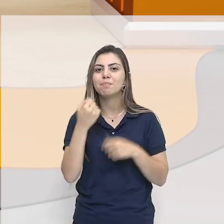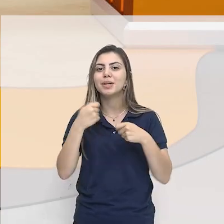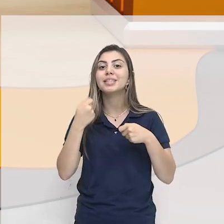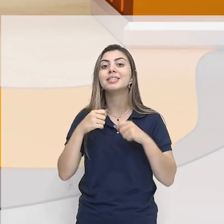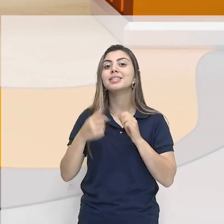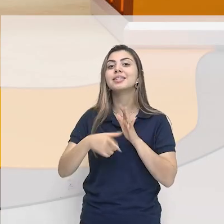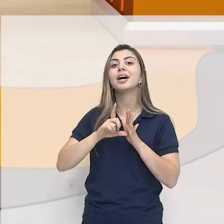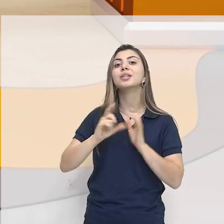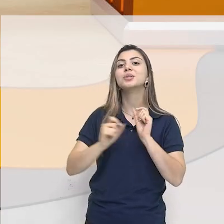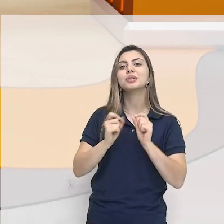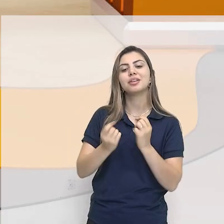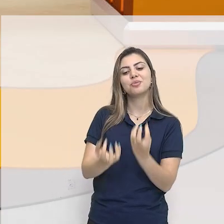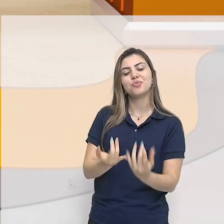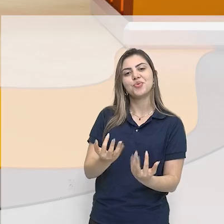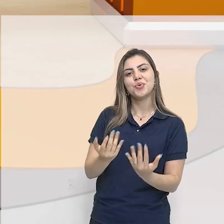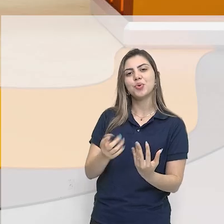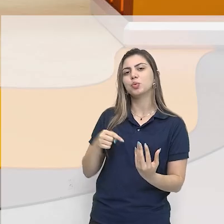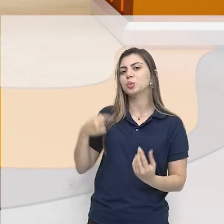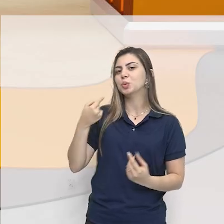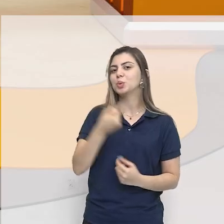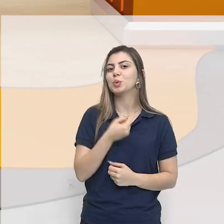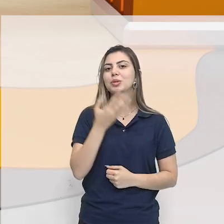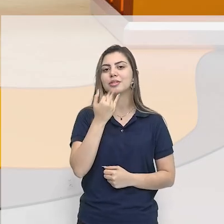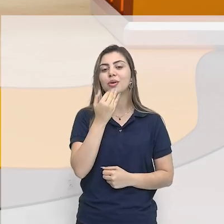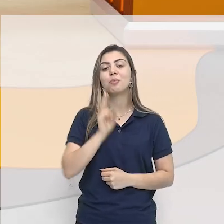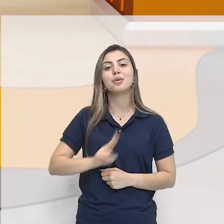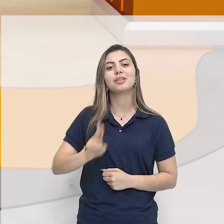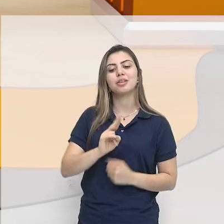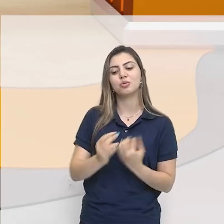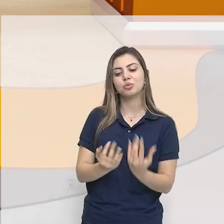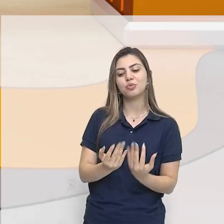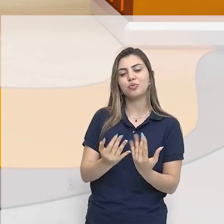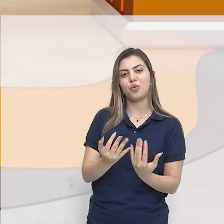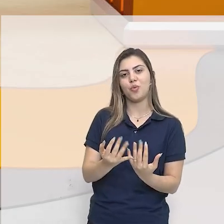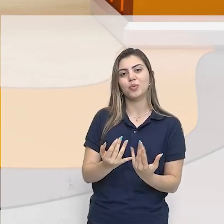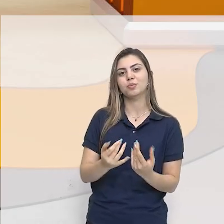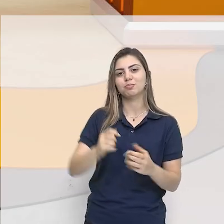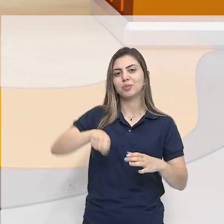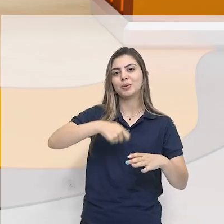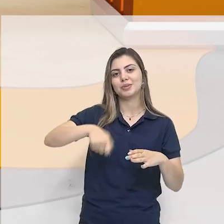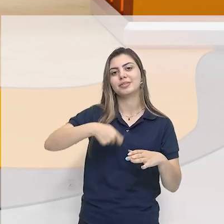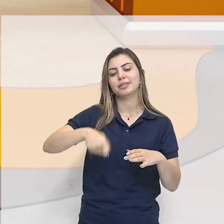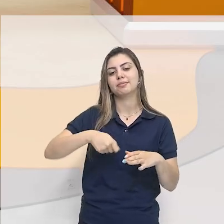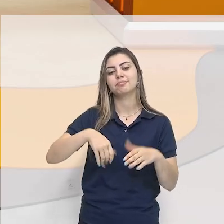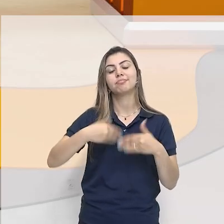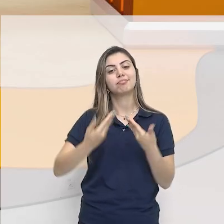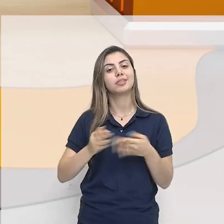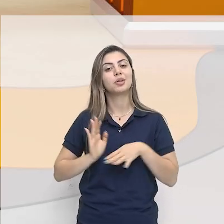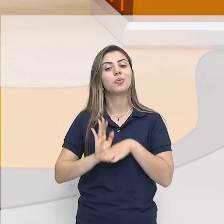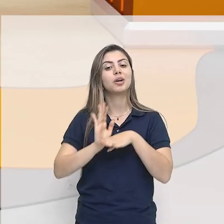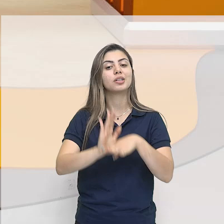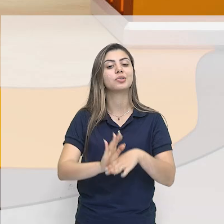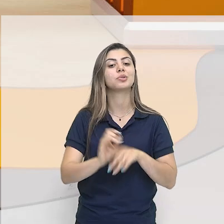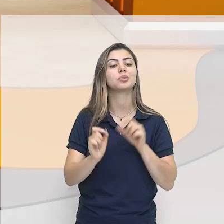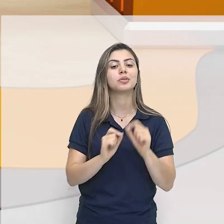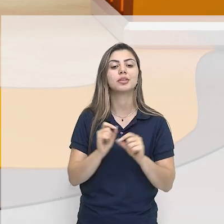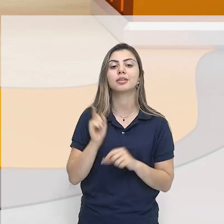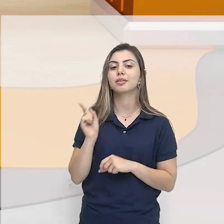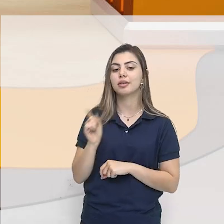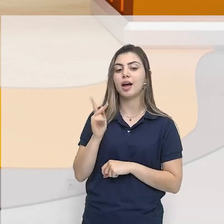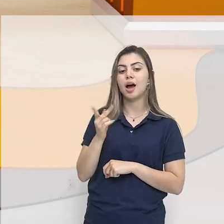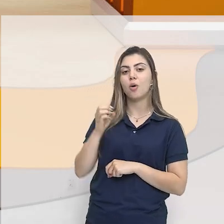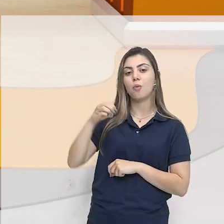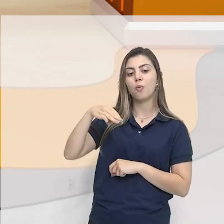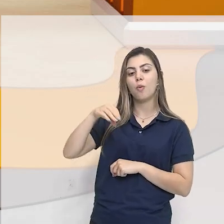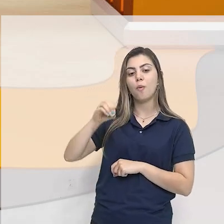Não. Fazemos, então, nossa alimentação, né, através, então, de alimentos cozidos. Isso, então, ajudou também o quê? A partir do